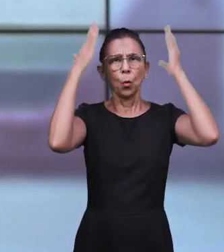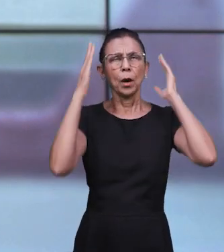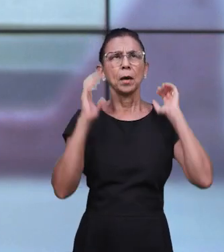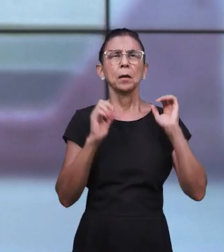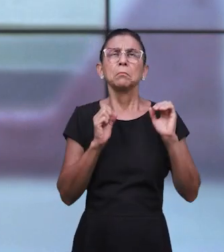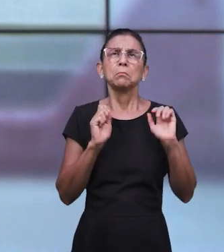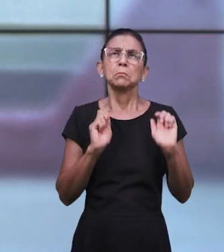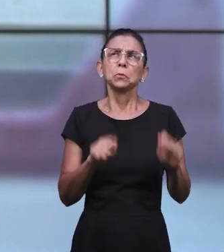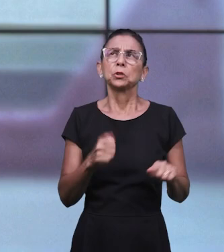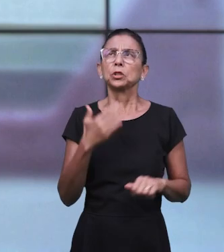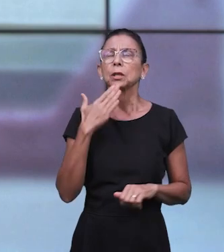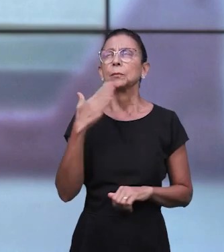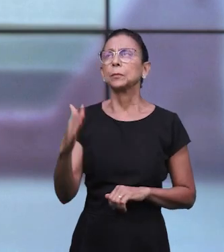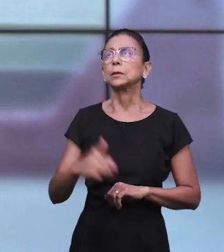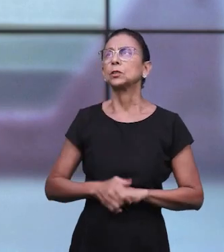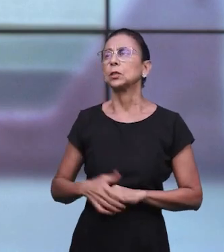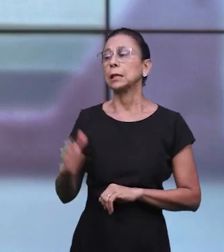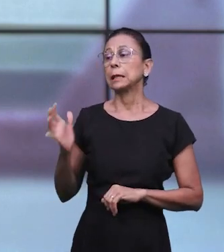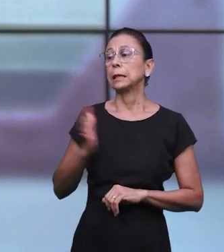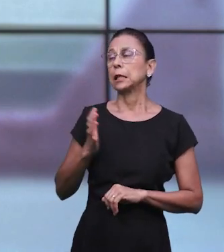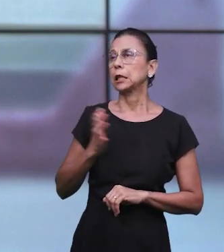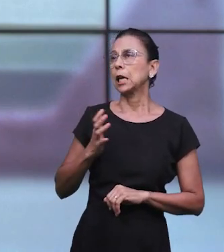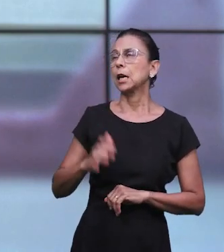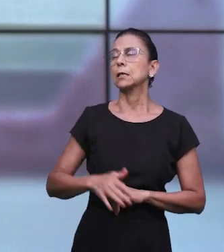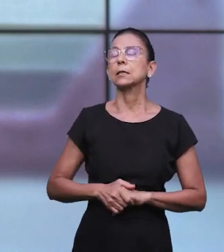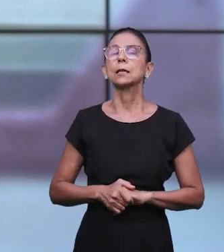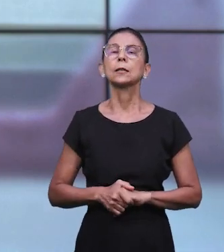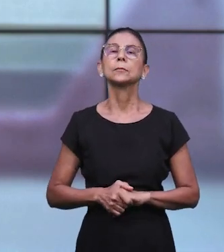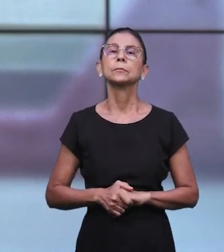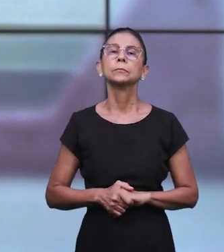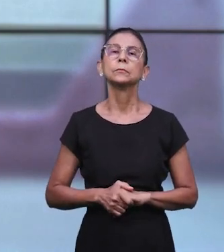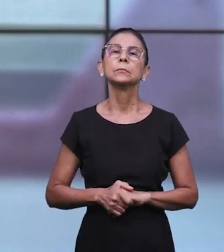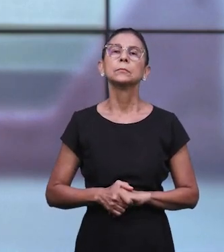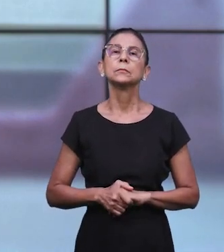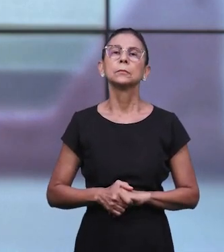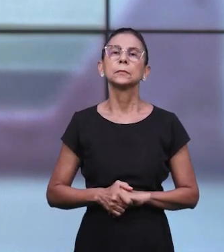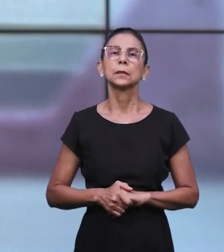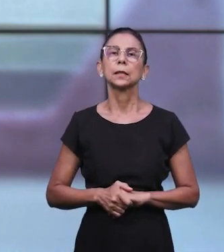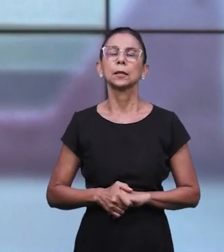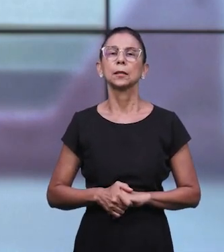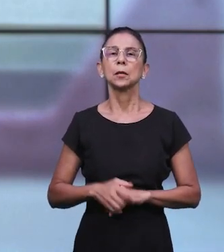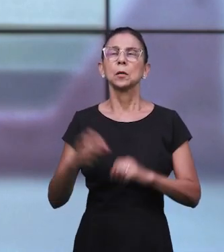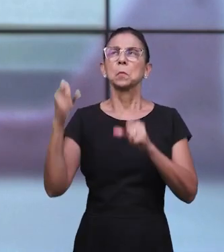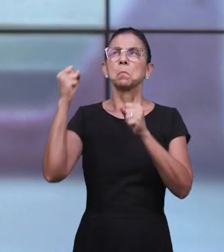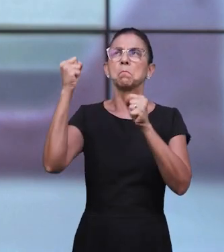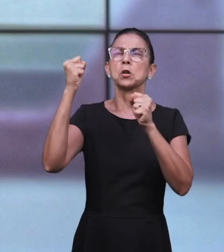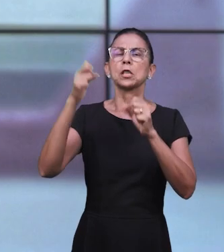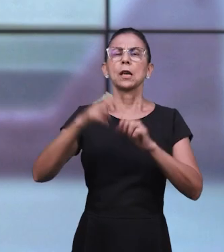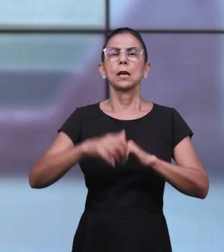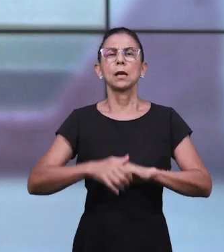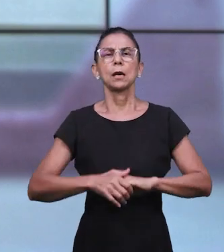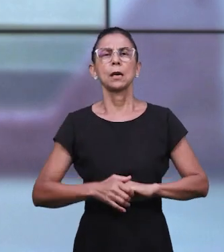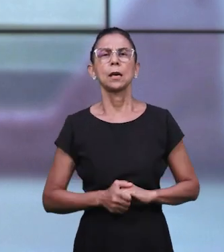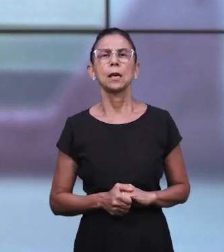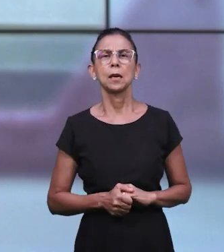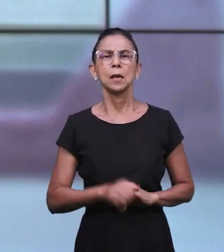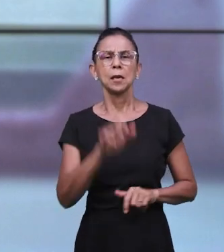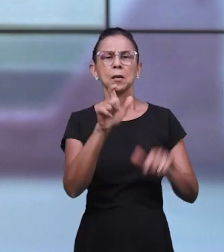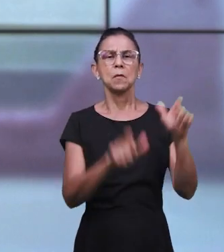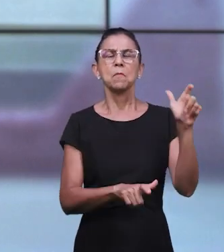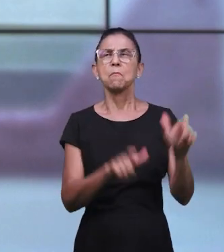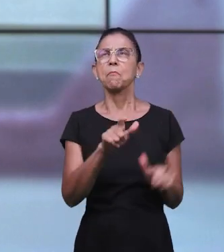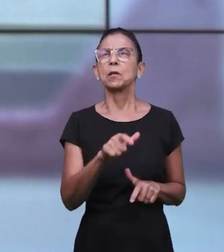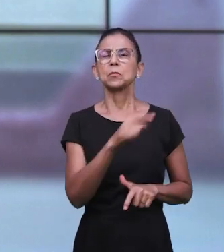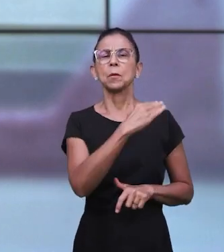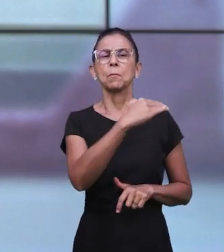fazendas, honra, a morte daqueles que o aborreciam ou muitos dias de vida. Porém, ele pediu sabedoria e